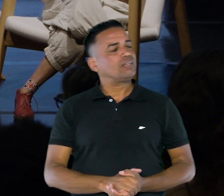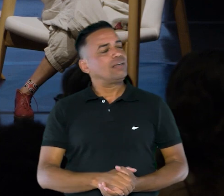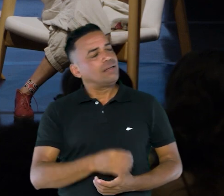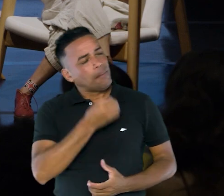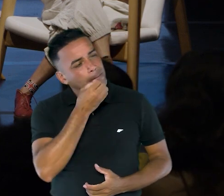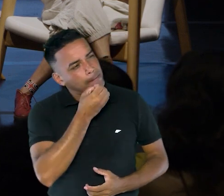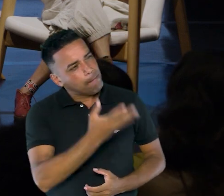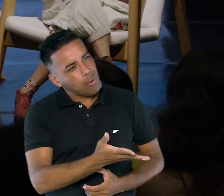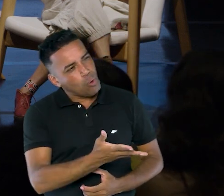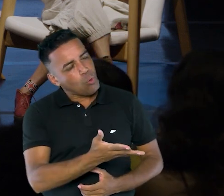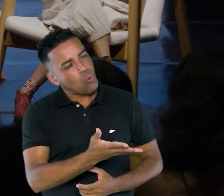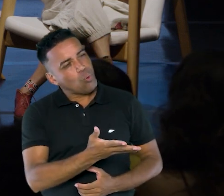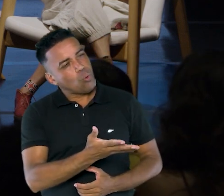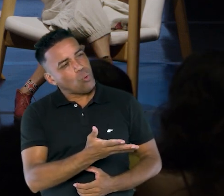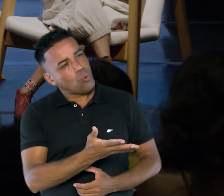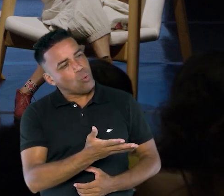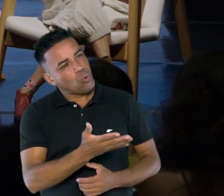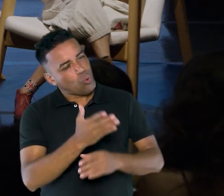Bom,